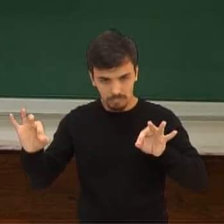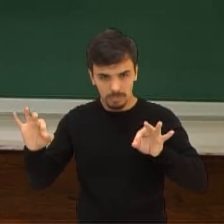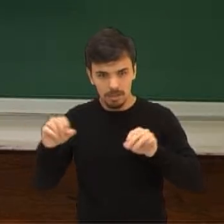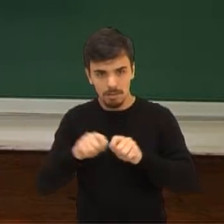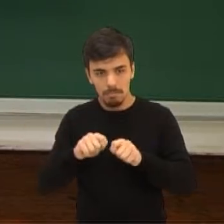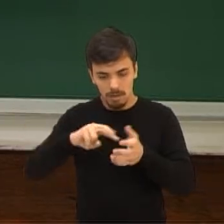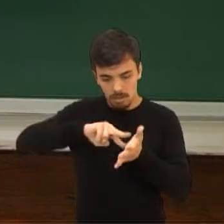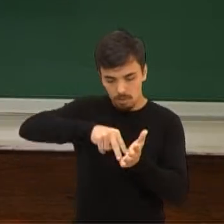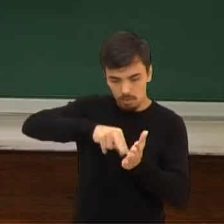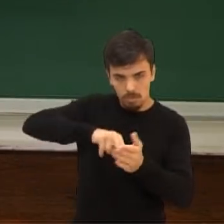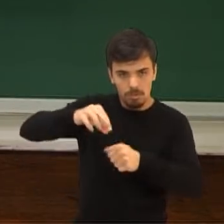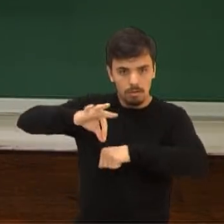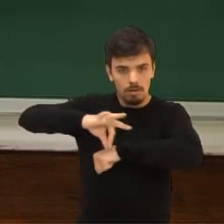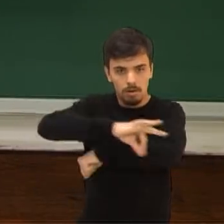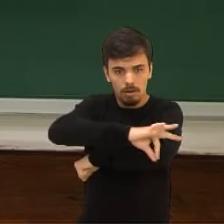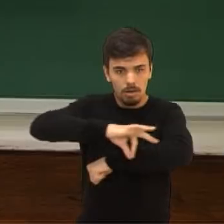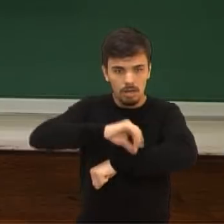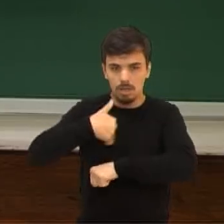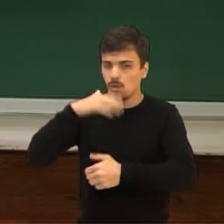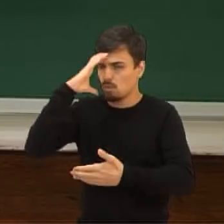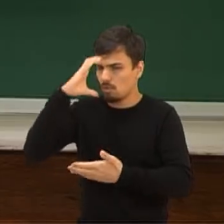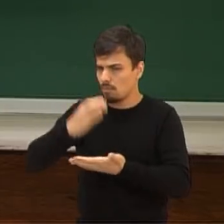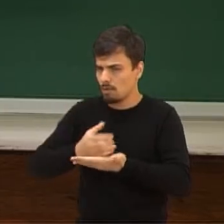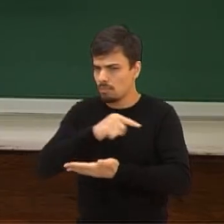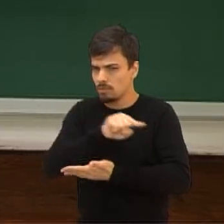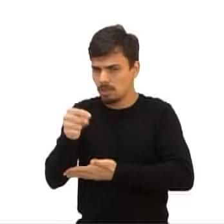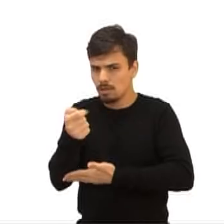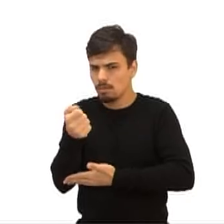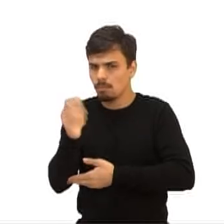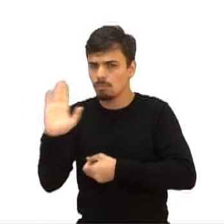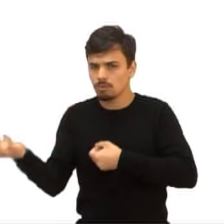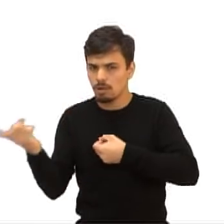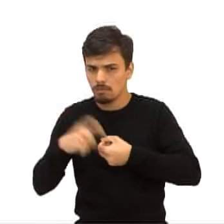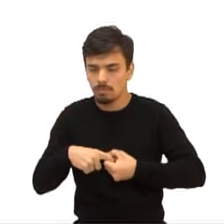compasso, pega a régua, confio em vocês e daqui a pouco a gente volta.